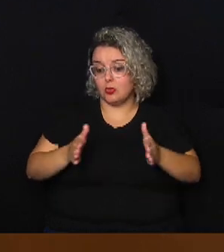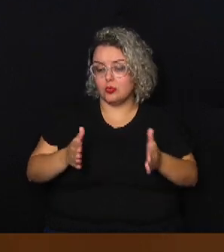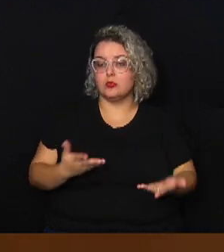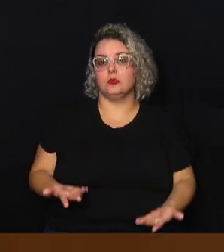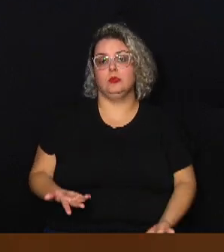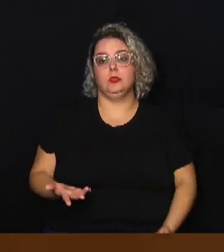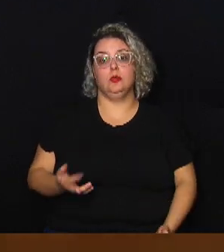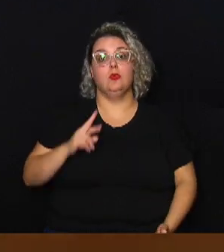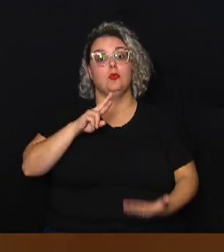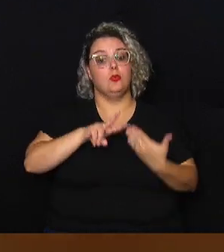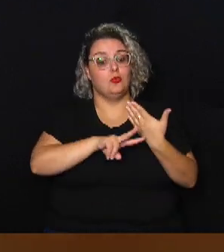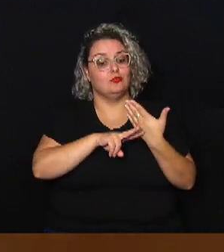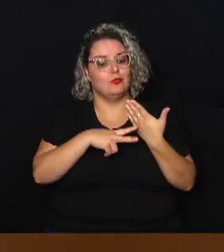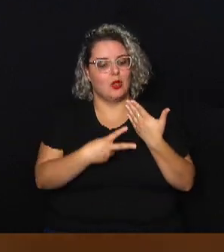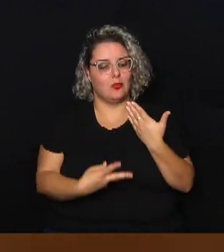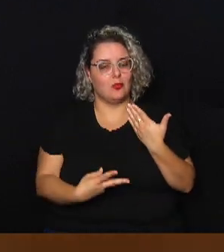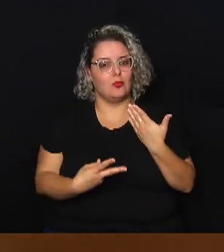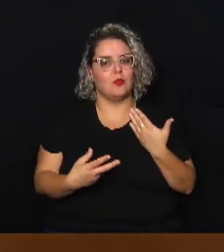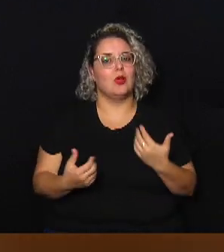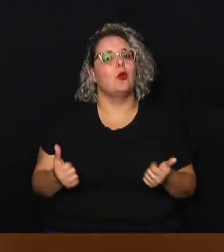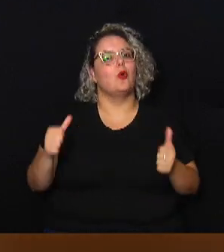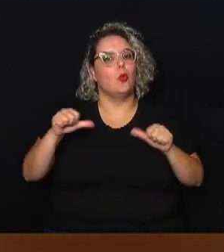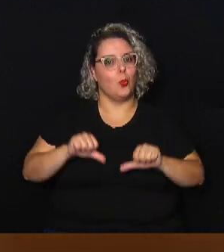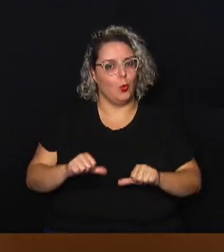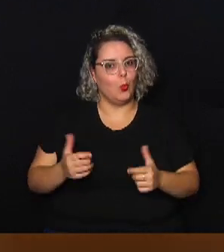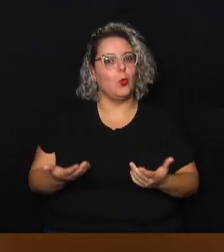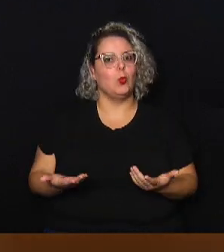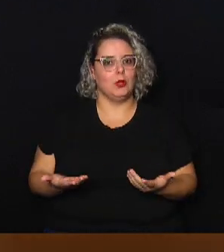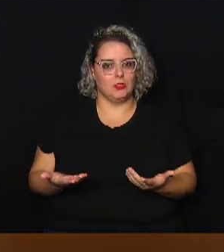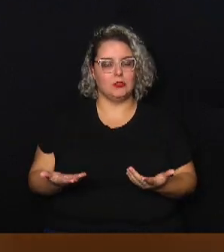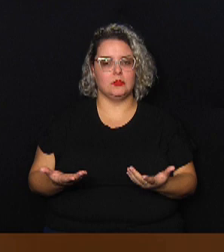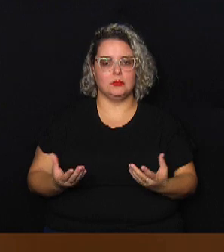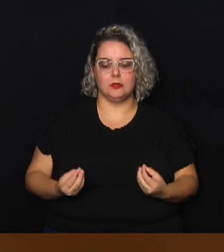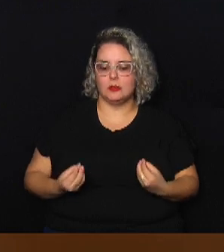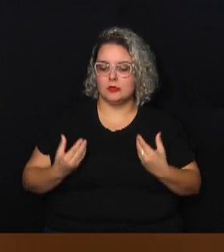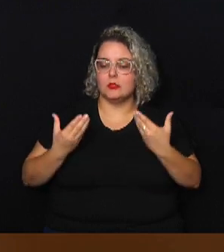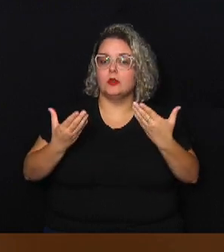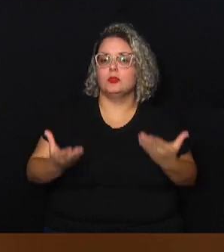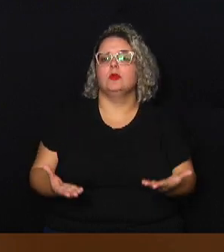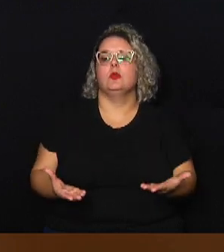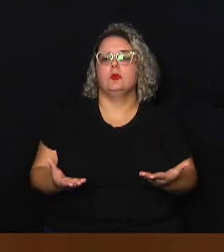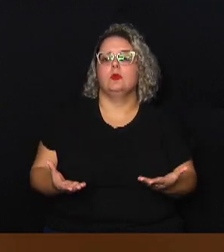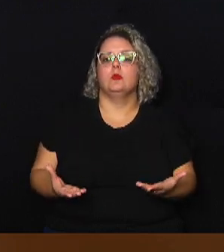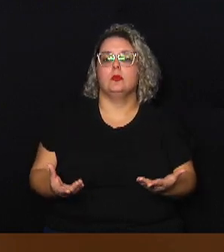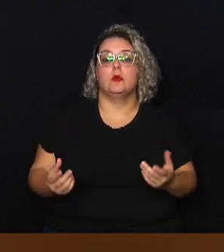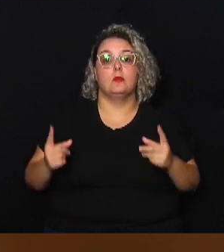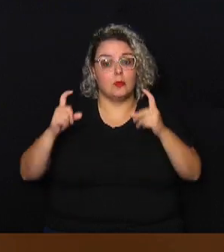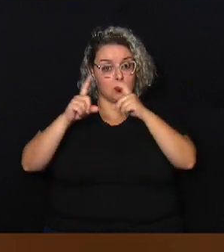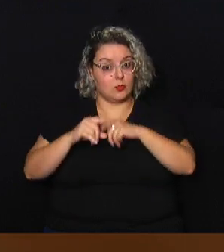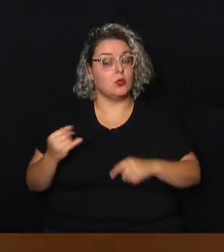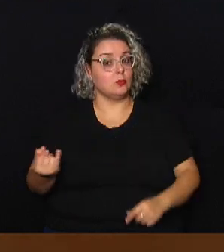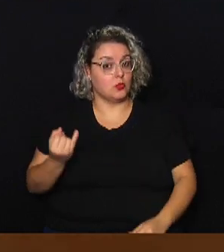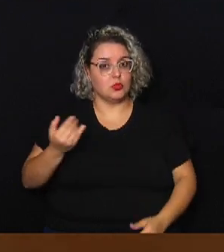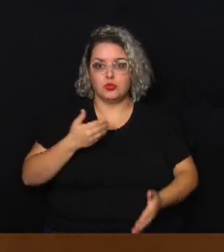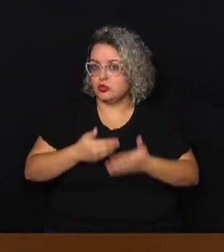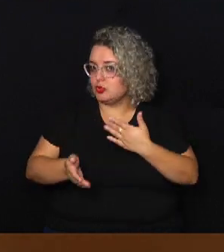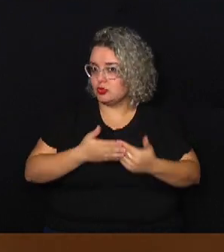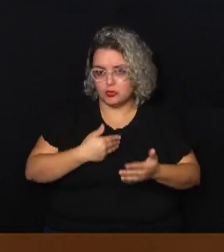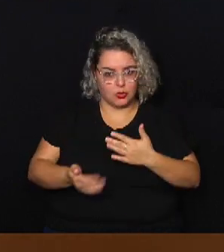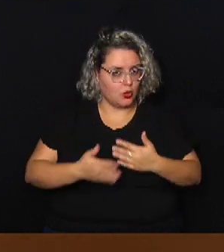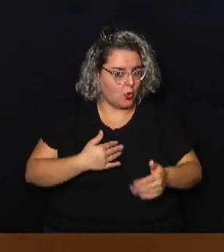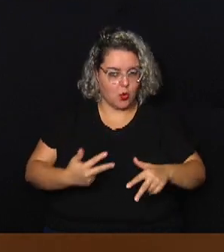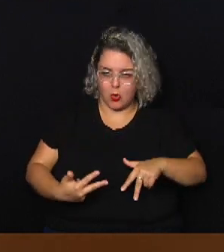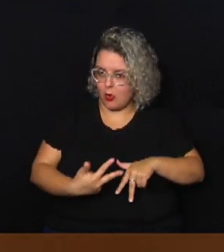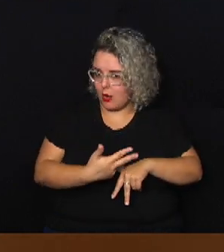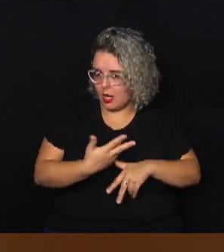desfecho infeliz, né? Então, eu trago sempre como uma complicação importante de qualquer cirurgia, seja